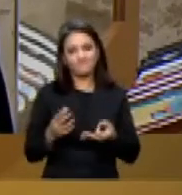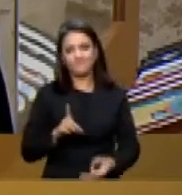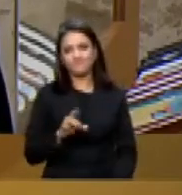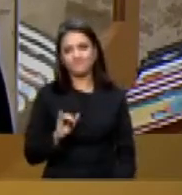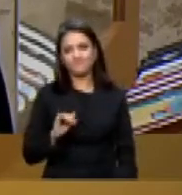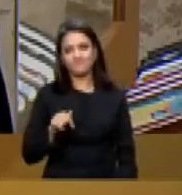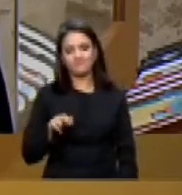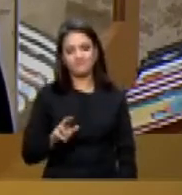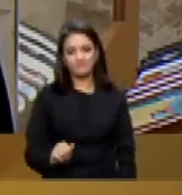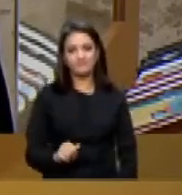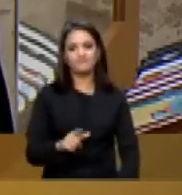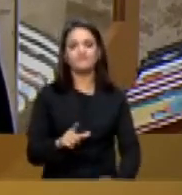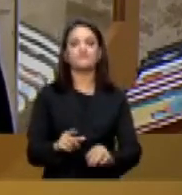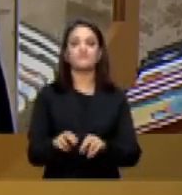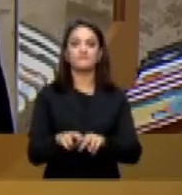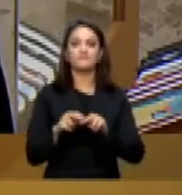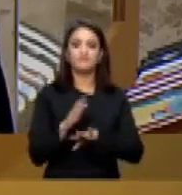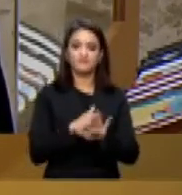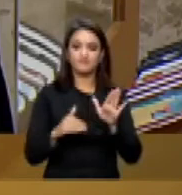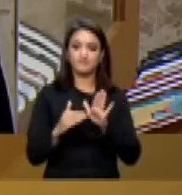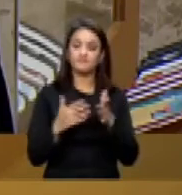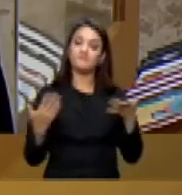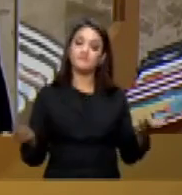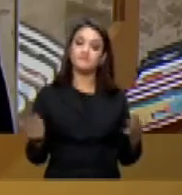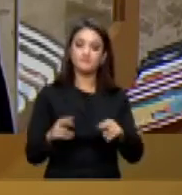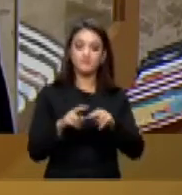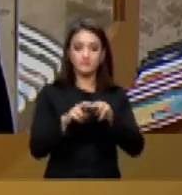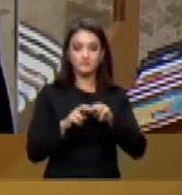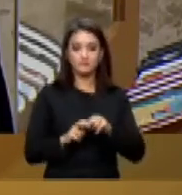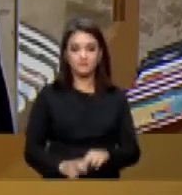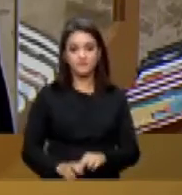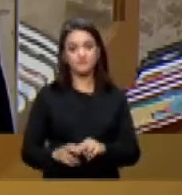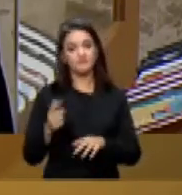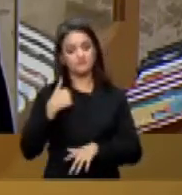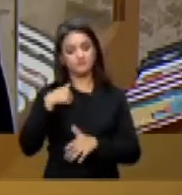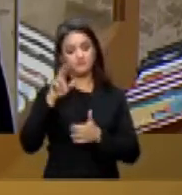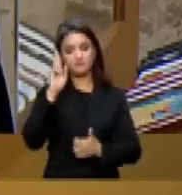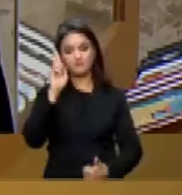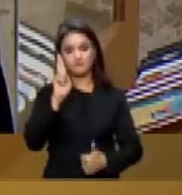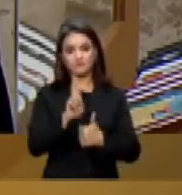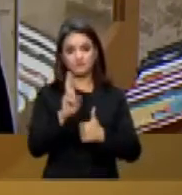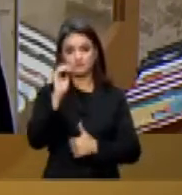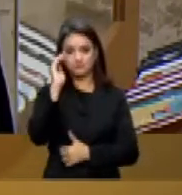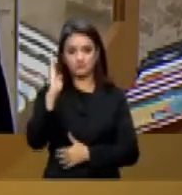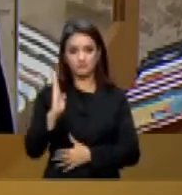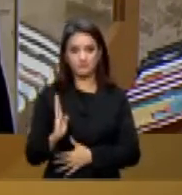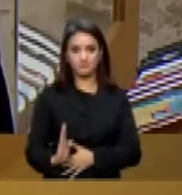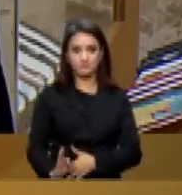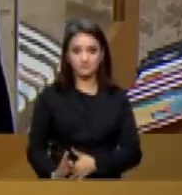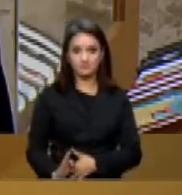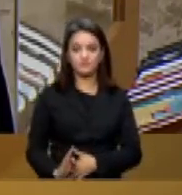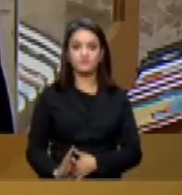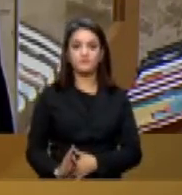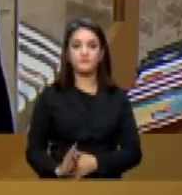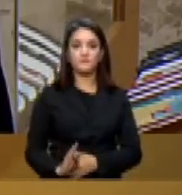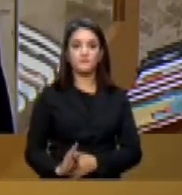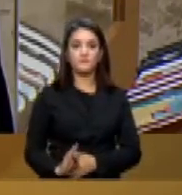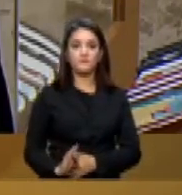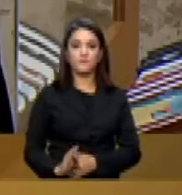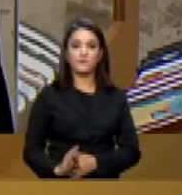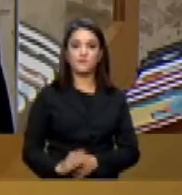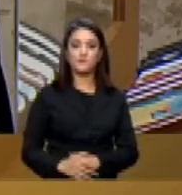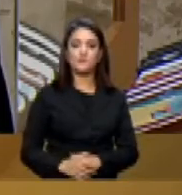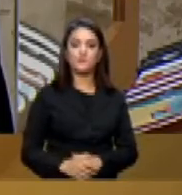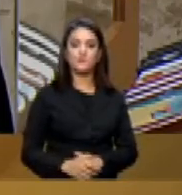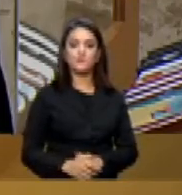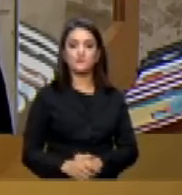lhe é assegurada por todos. Dessa forma, este Procurador-Geral da República, nesta sentada,